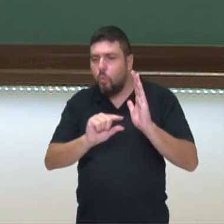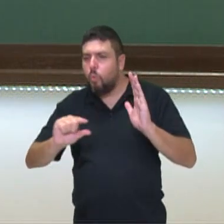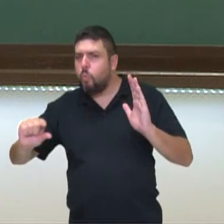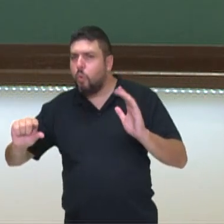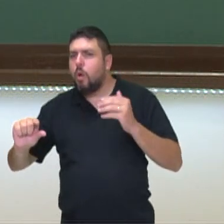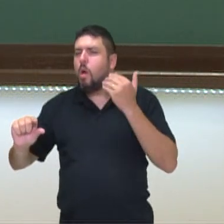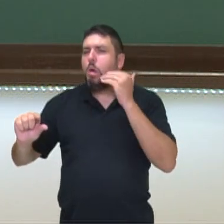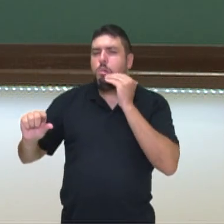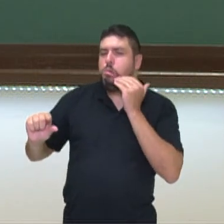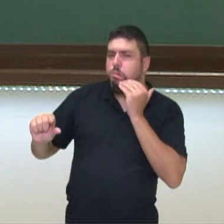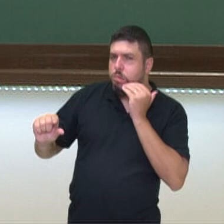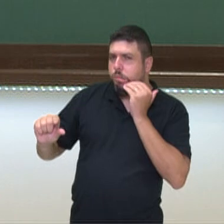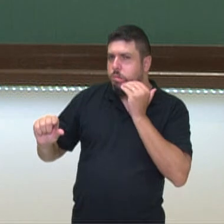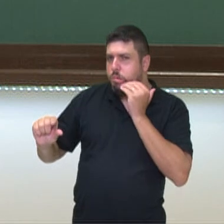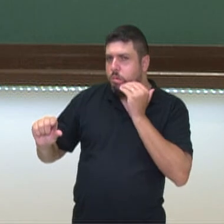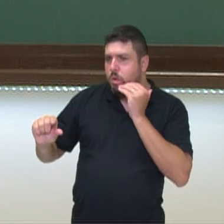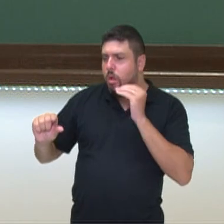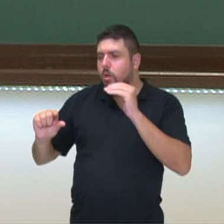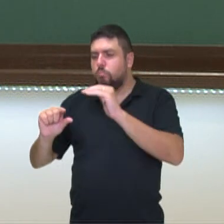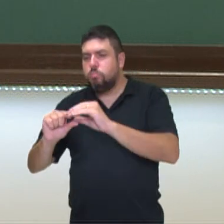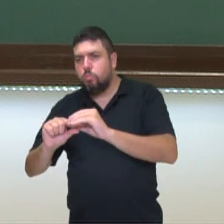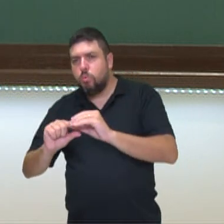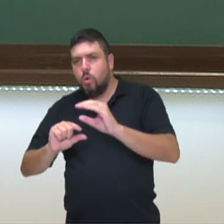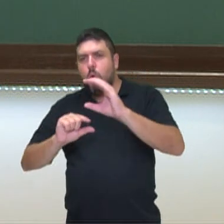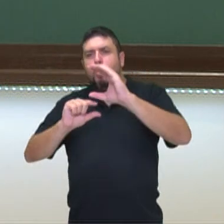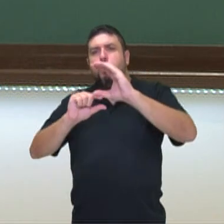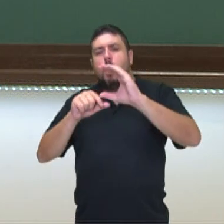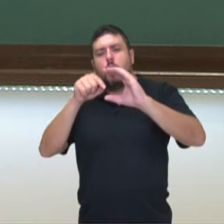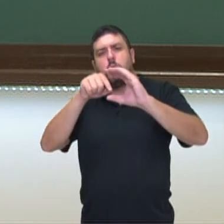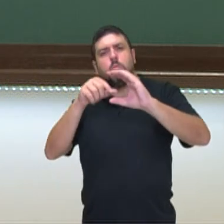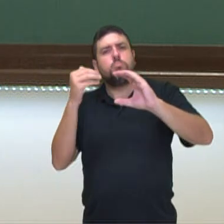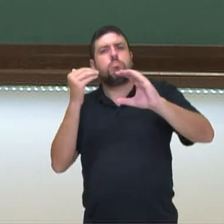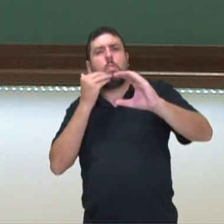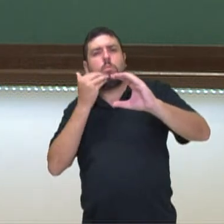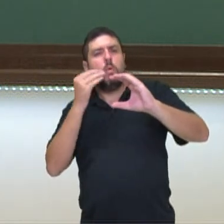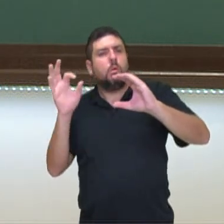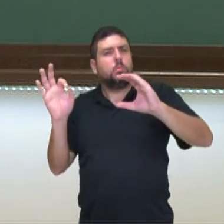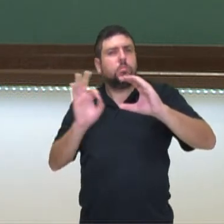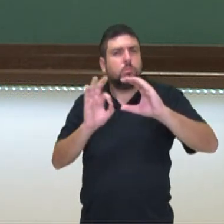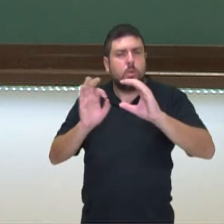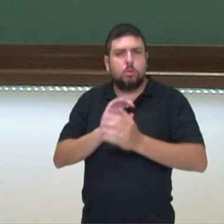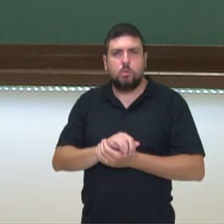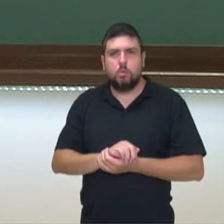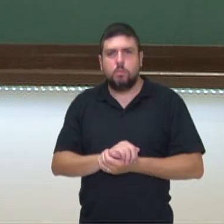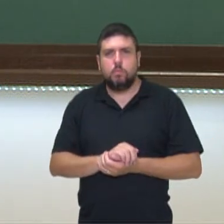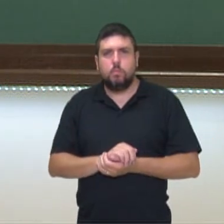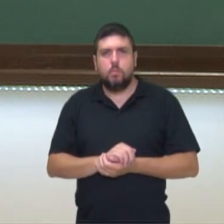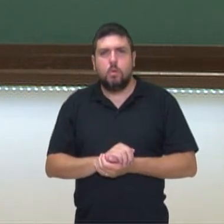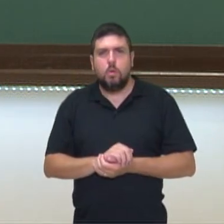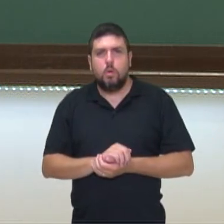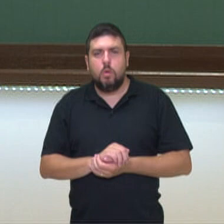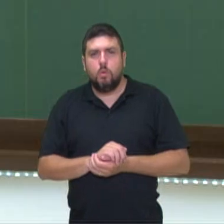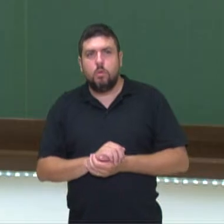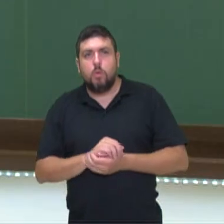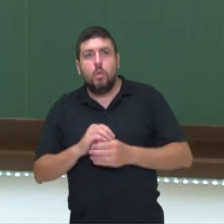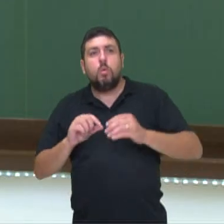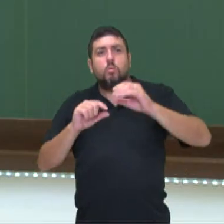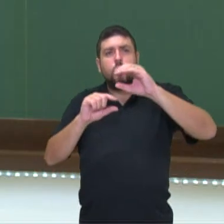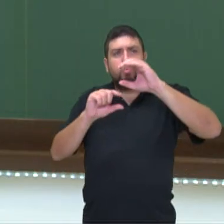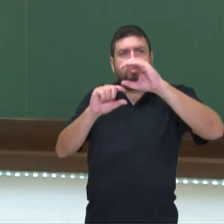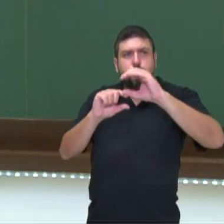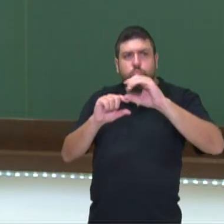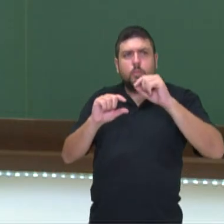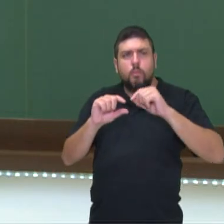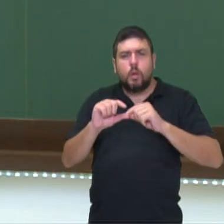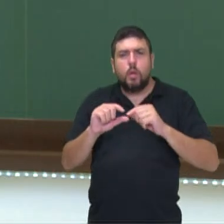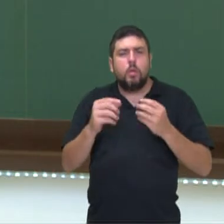quero saber qual é a parte que não teve defeito. As que tiveram defeito foram o número de 162 peças. Então, vamos